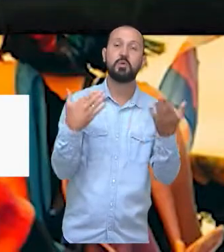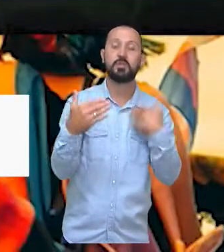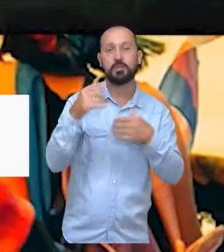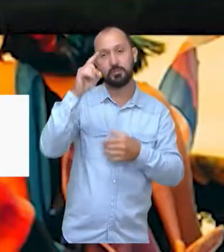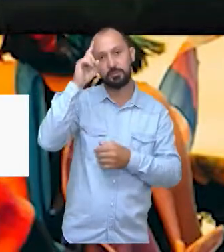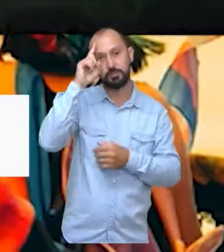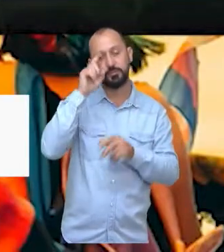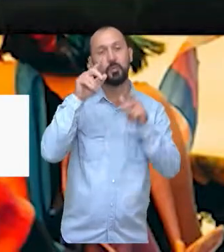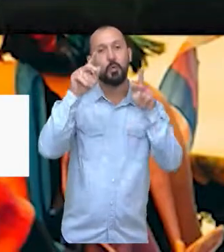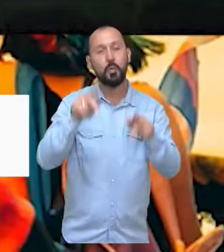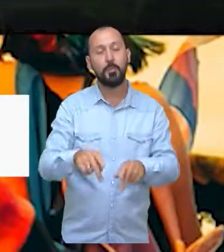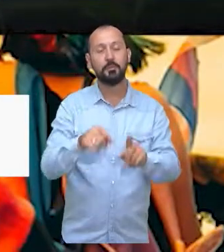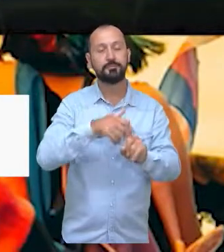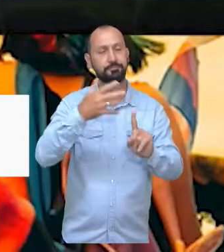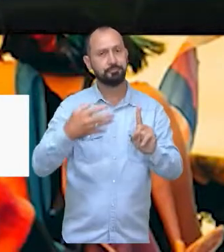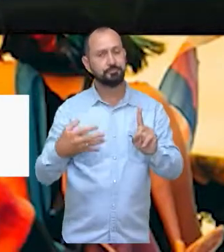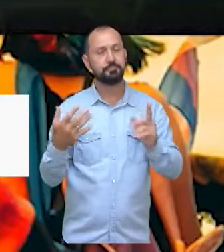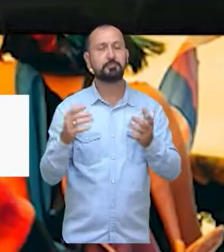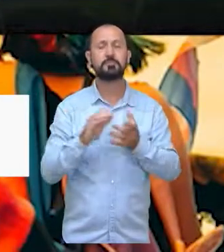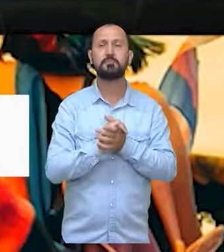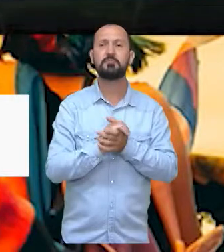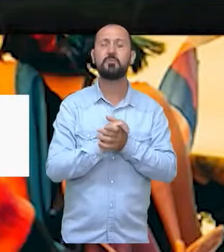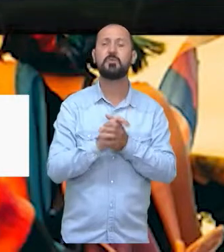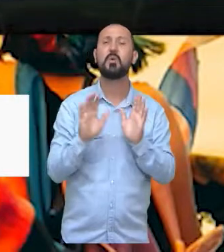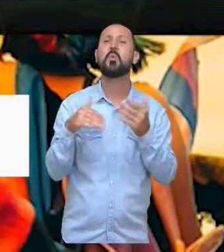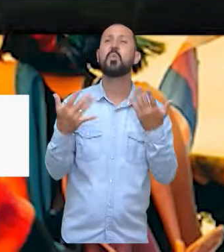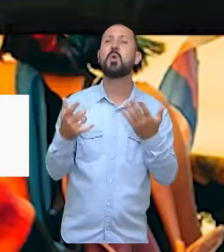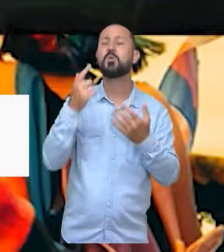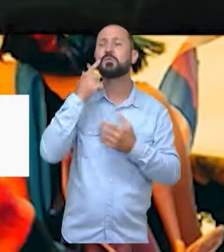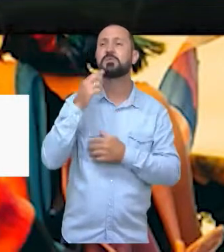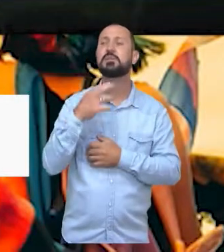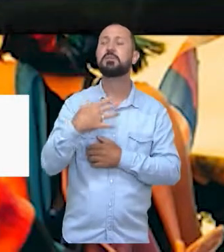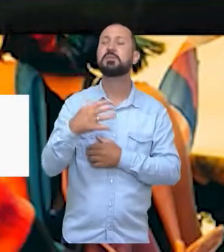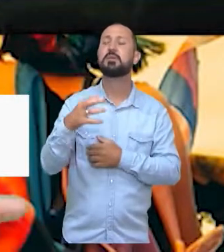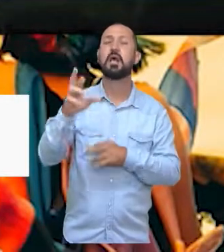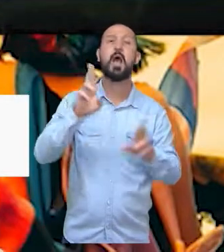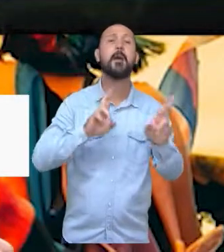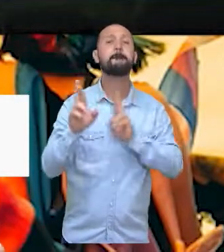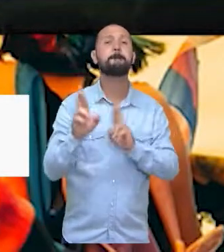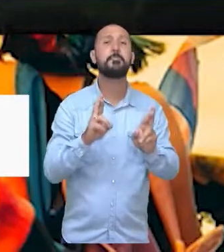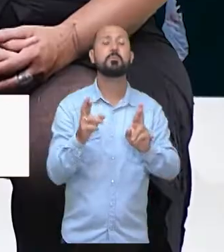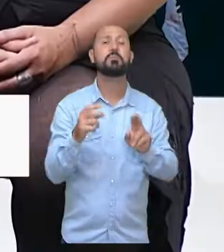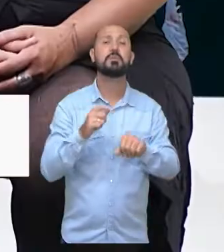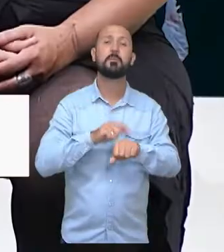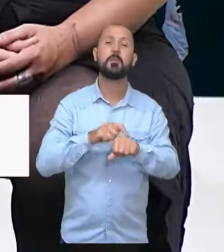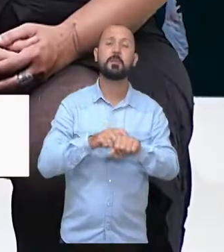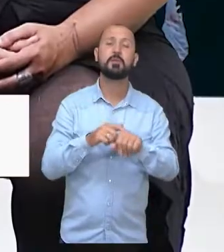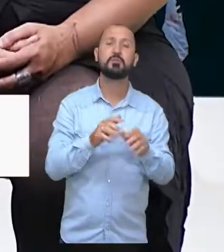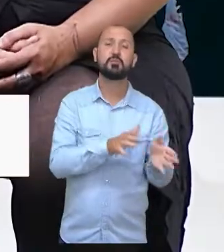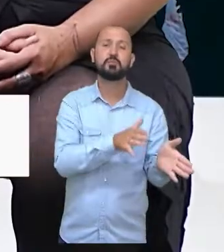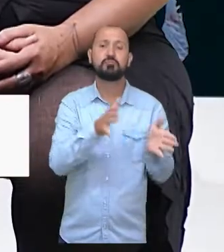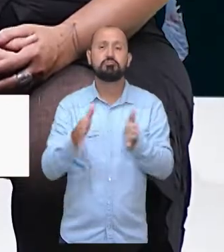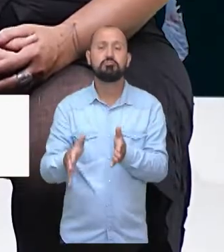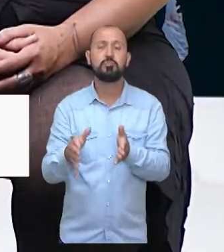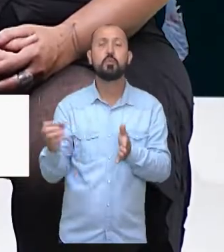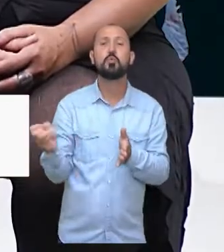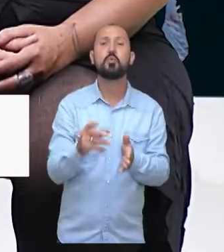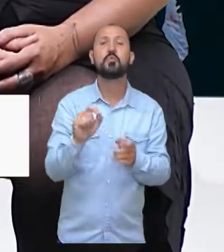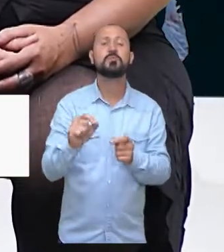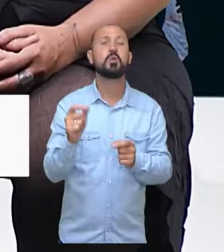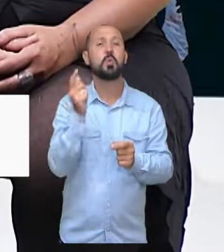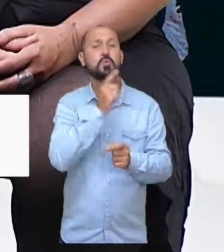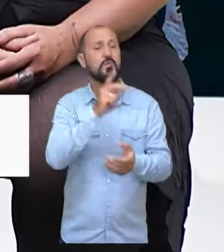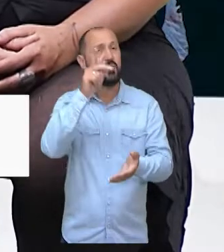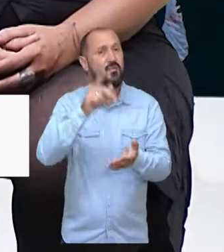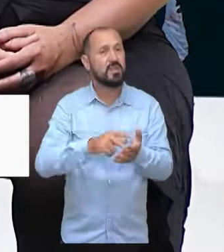população LGBT+, né, qual é o feedback que eles dão, né, dessa nova fase, digamos assim, de poderem de fato